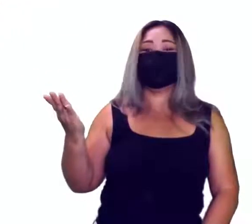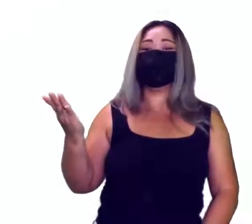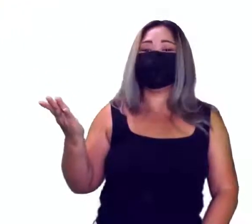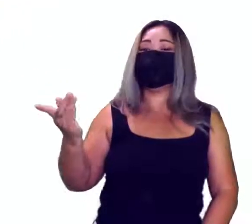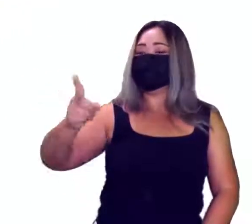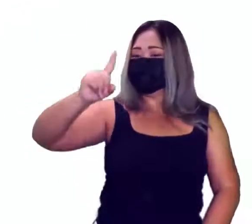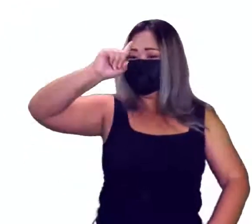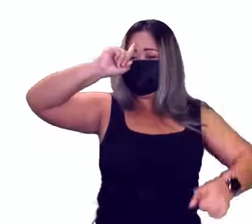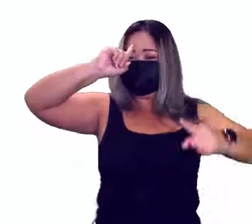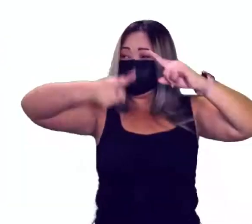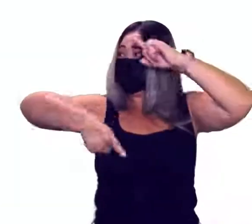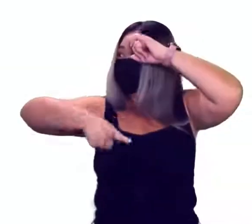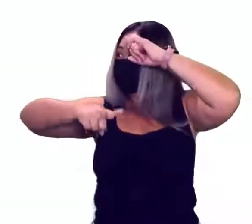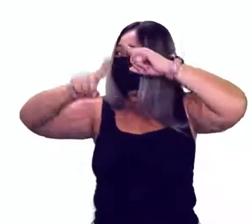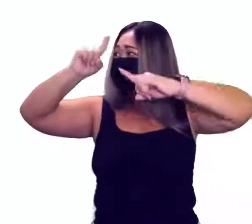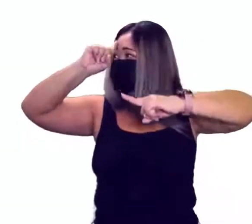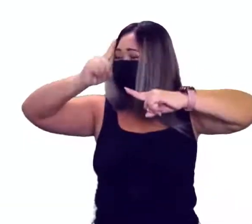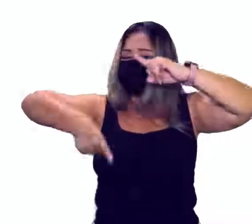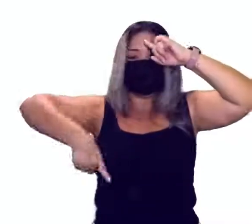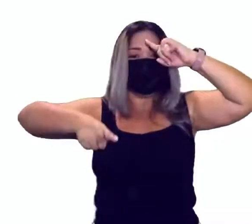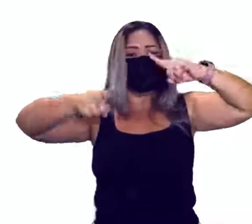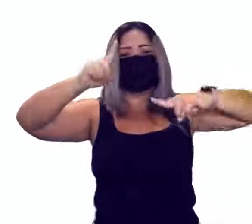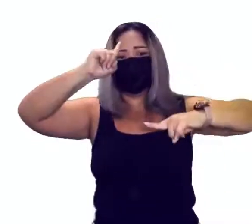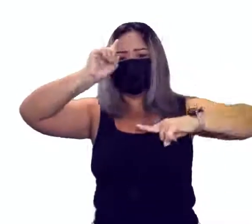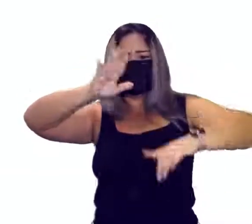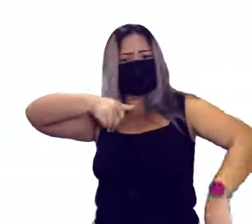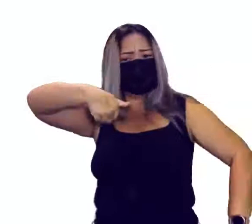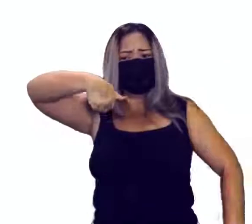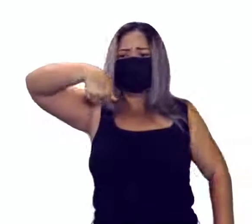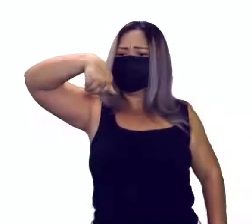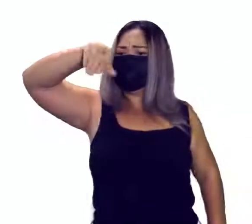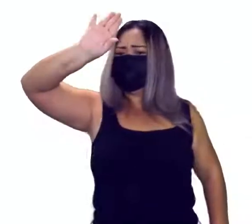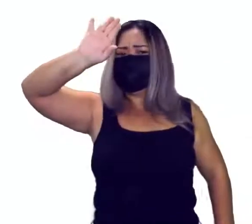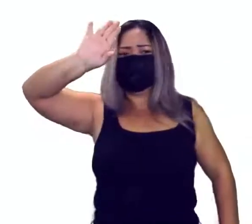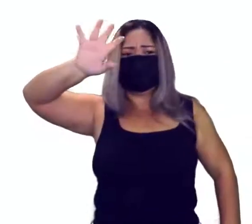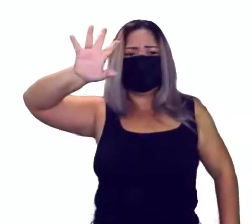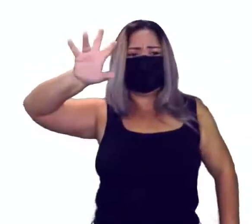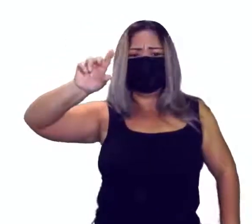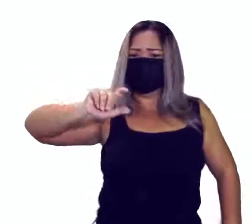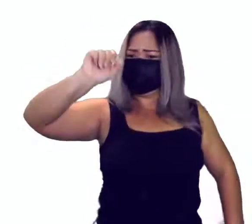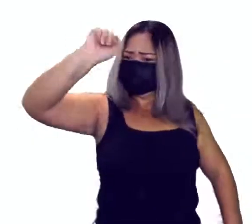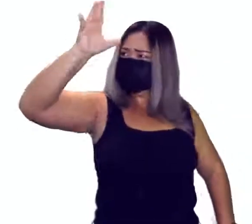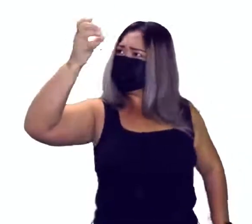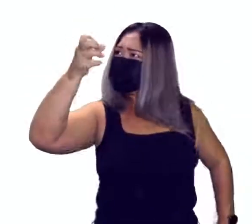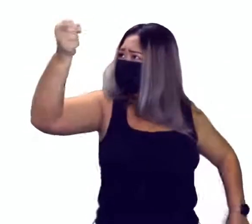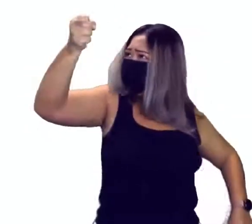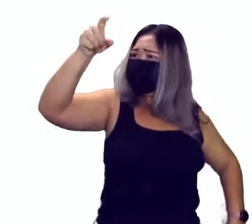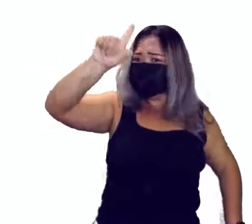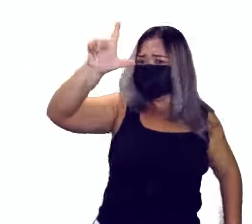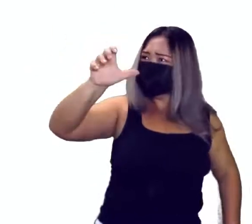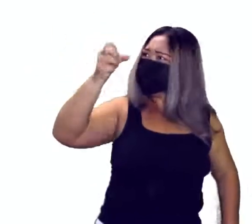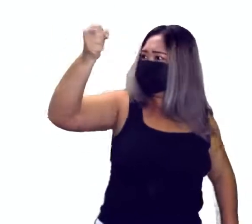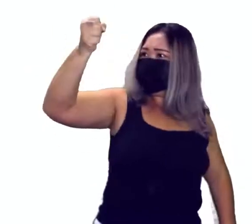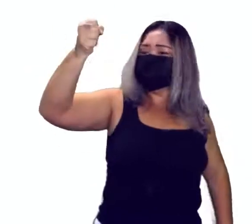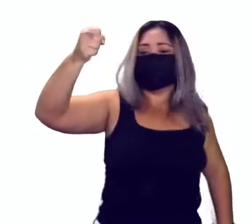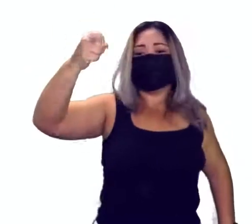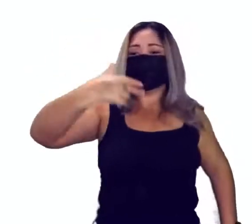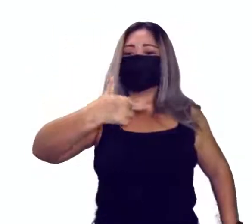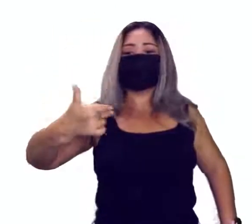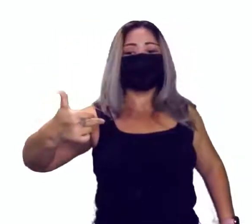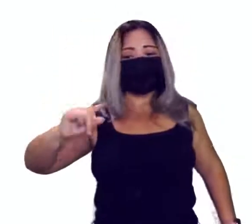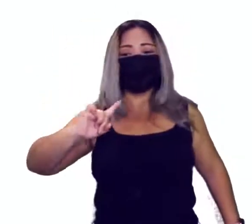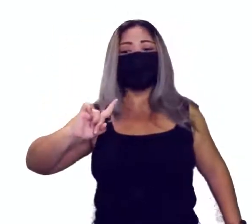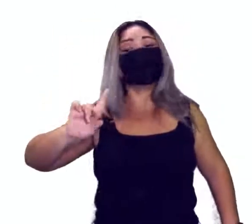Aquele que manda, tá aqui, ó. Ele ocupava a posição maior, né? Ele detinha o raio, o trovão e etc. Então a posição dele era